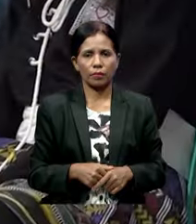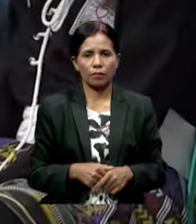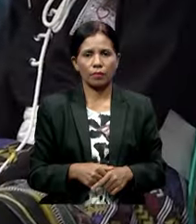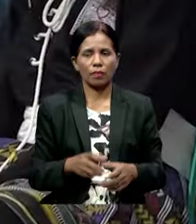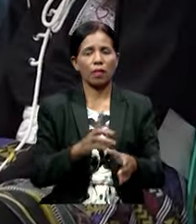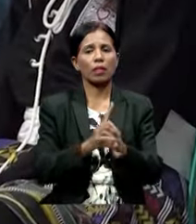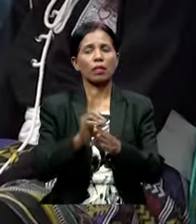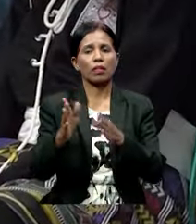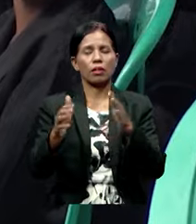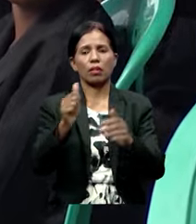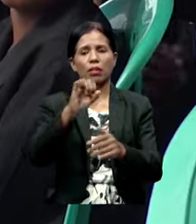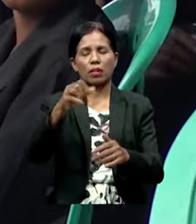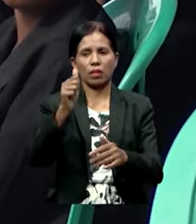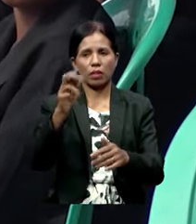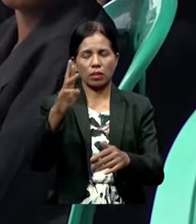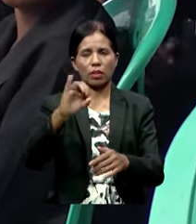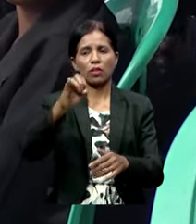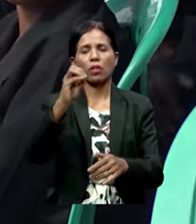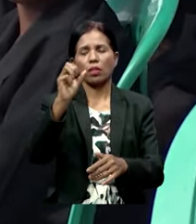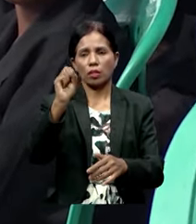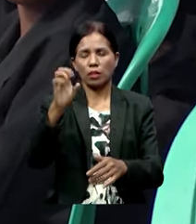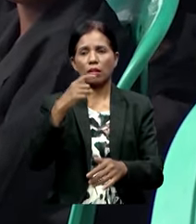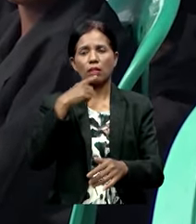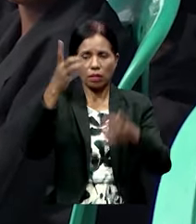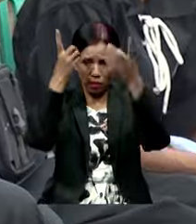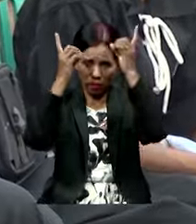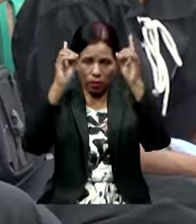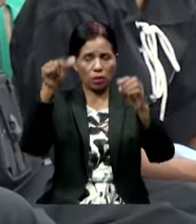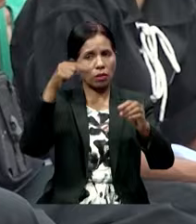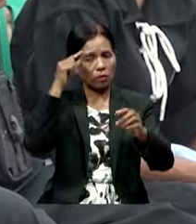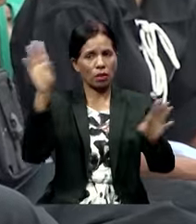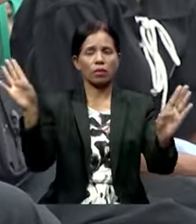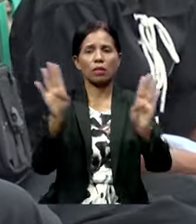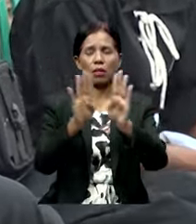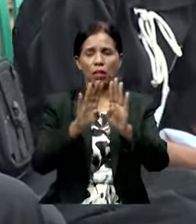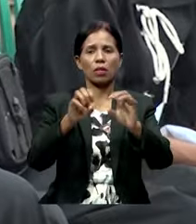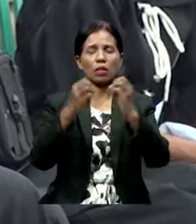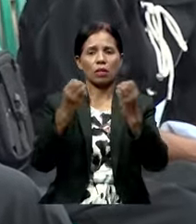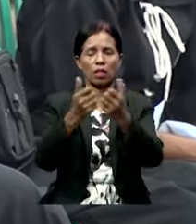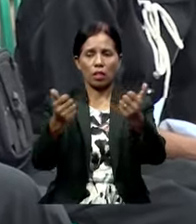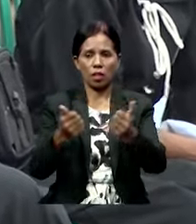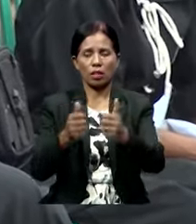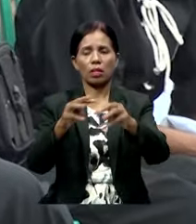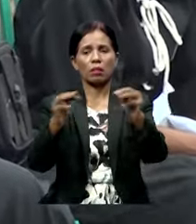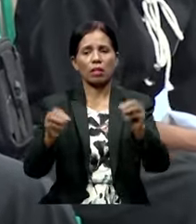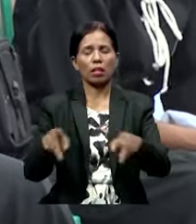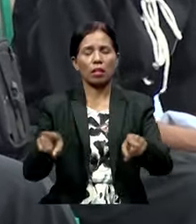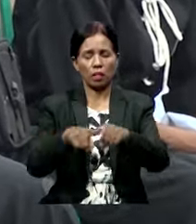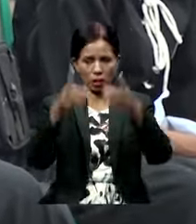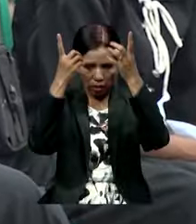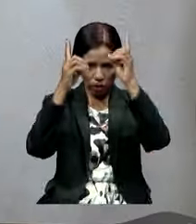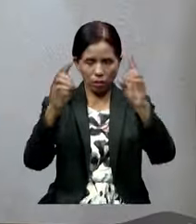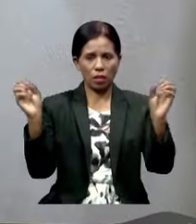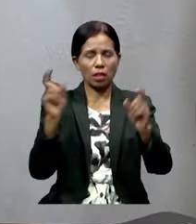Diretor executivo Azar José Luiz Oliveira Hateten, decisão governo tutaka organização arte marciais anessan decisão nebela